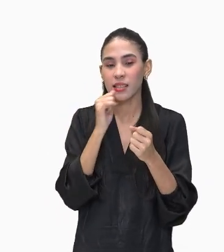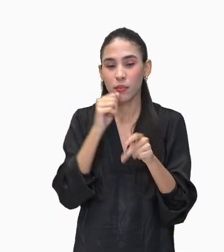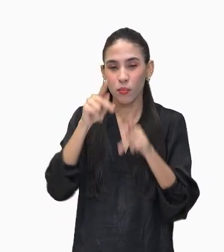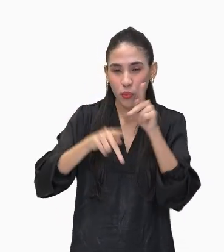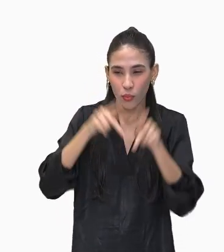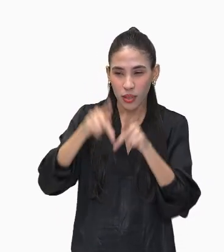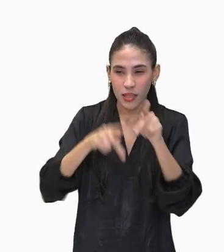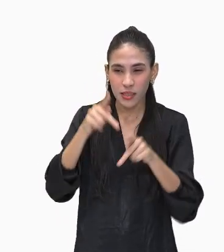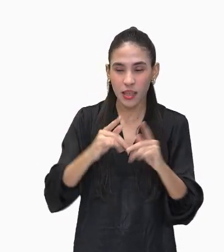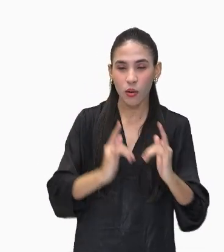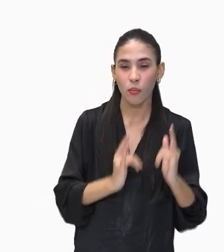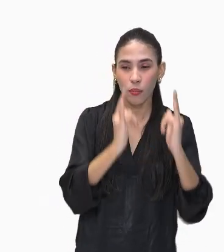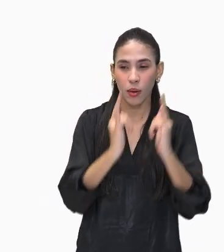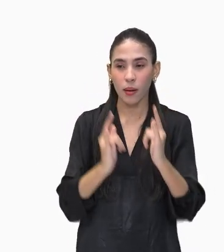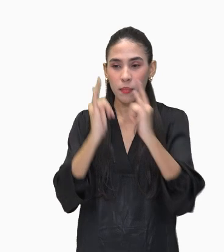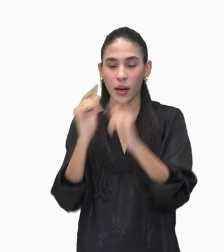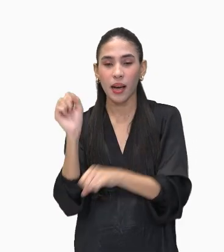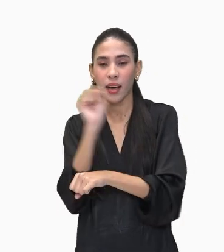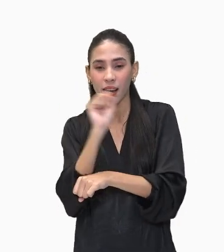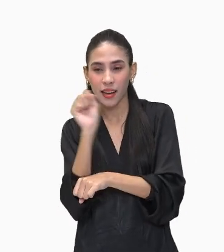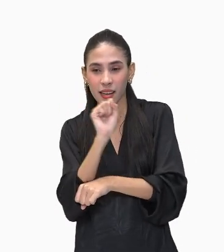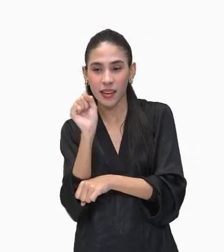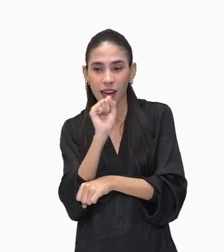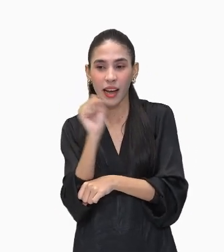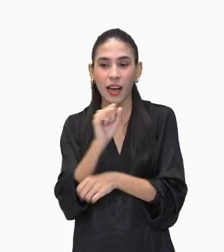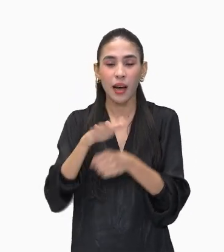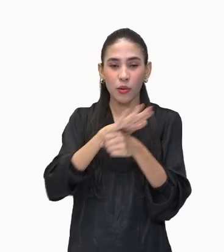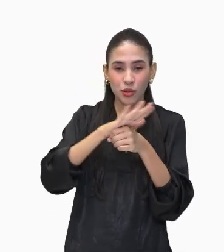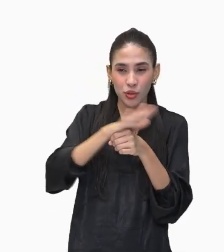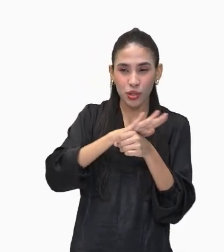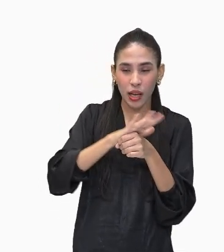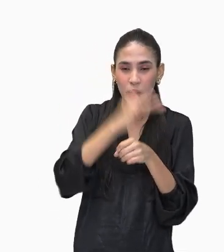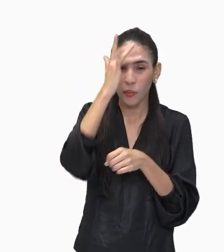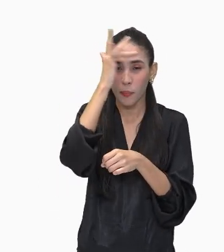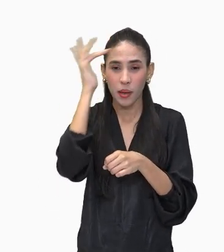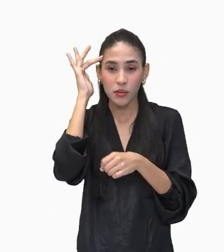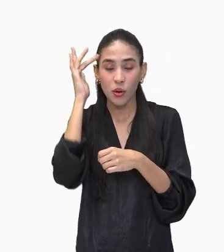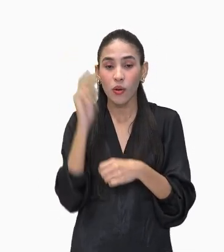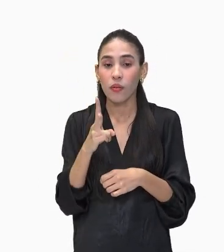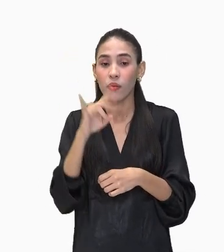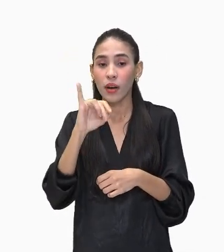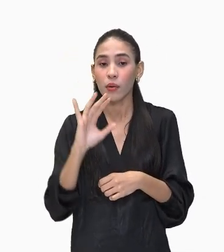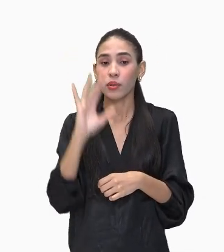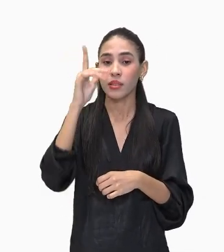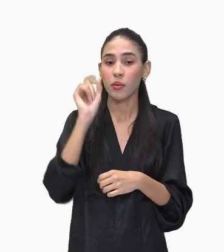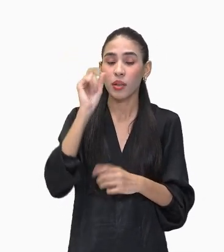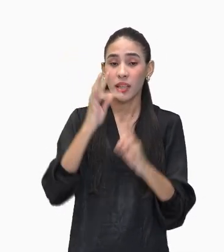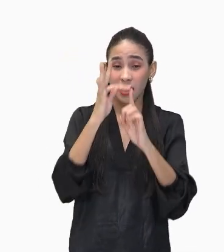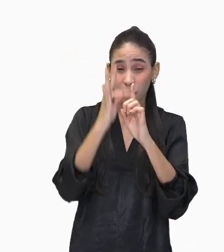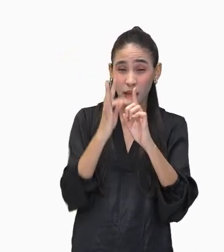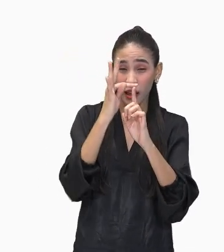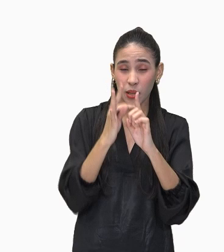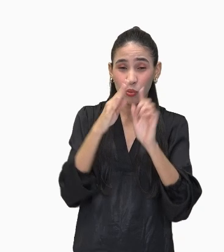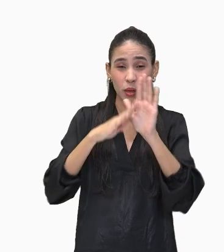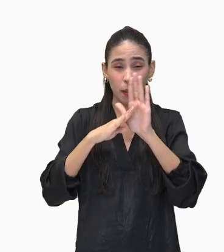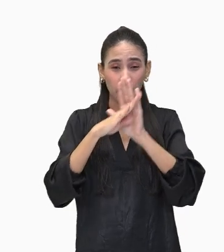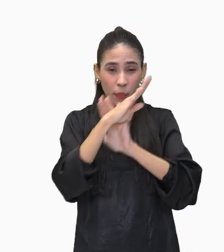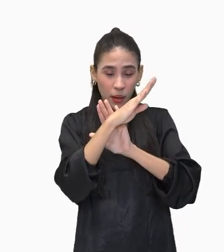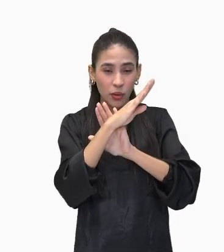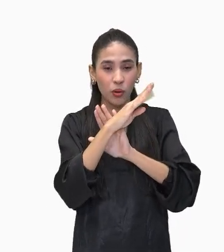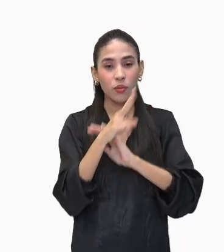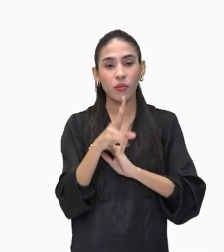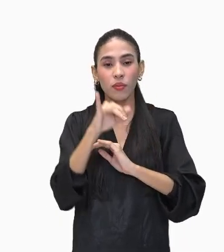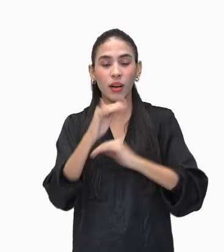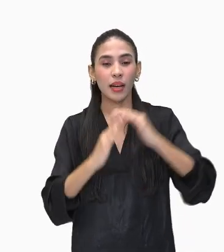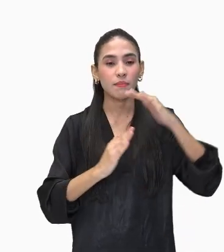né, ali vai haver uma temperatura maior. E isso vai impedir